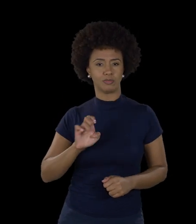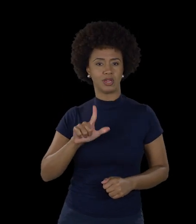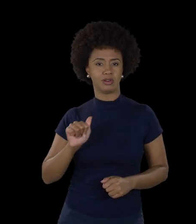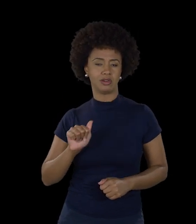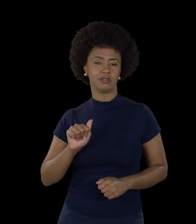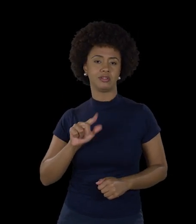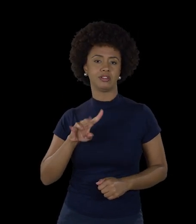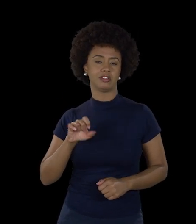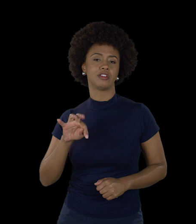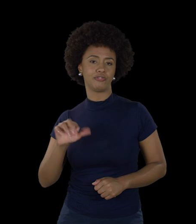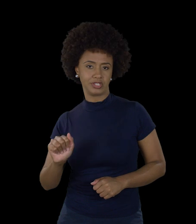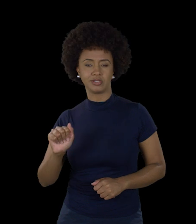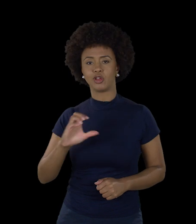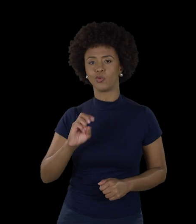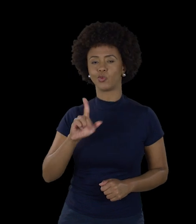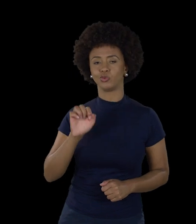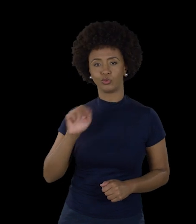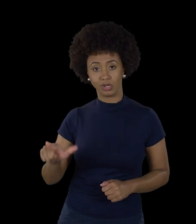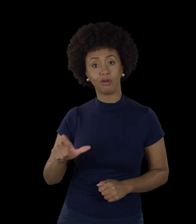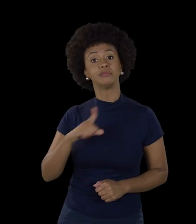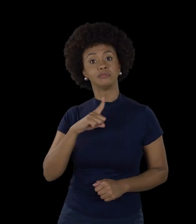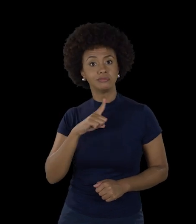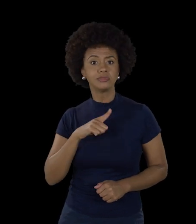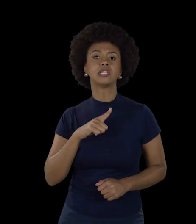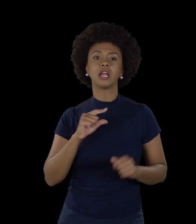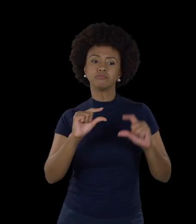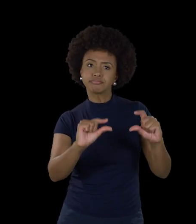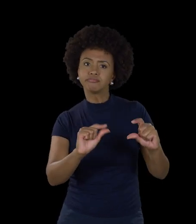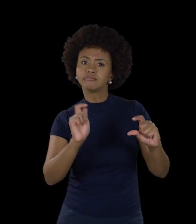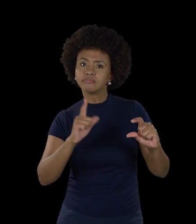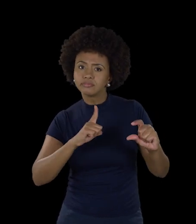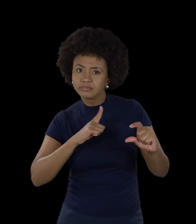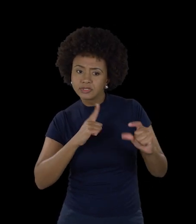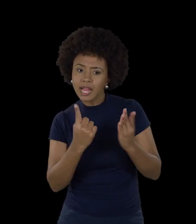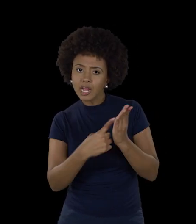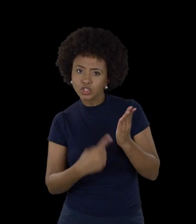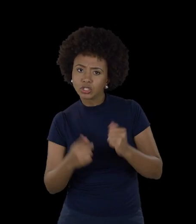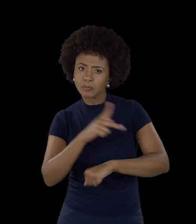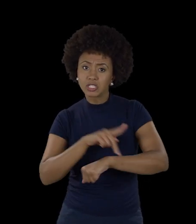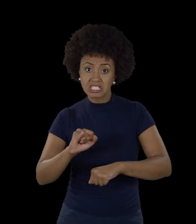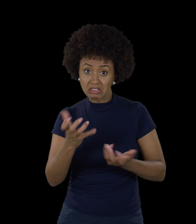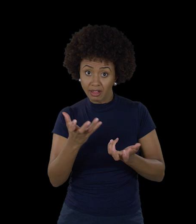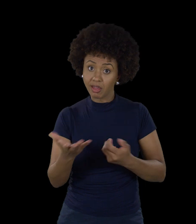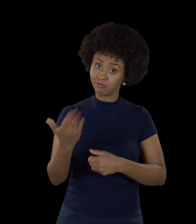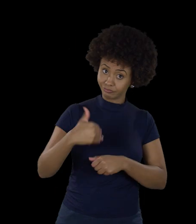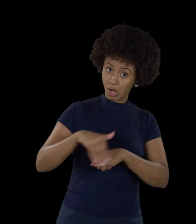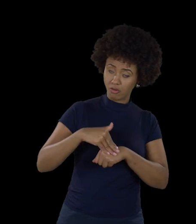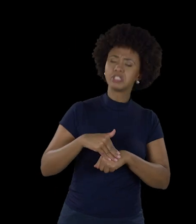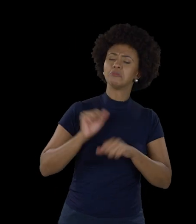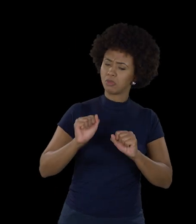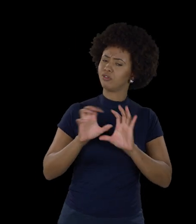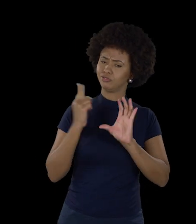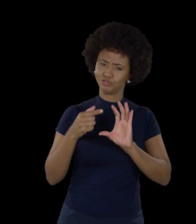possível acessar essa cartilha pedagógica. Se alguém quiser conversar conosco, a gente está à total disposição de instituições